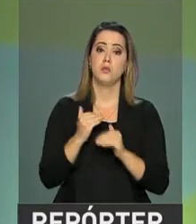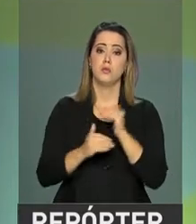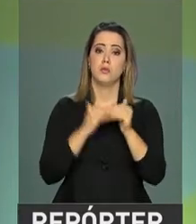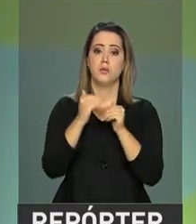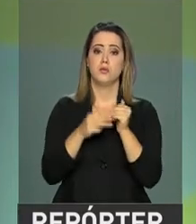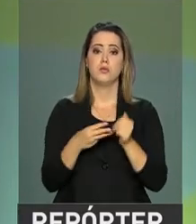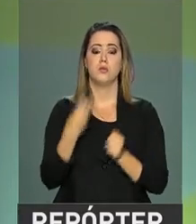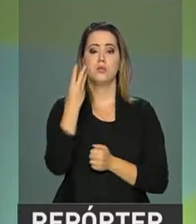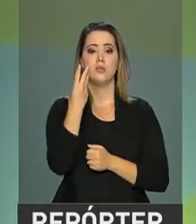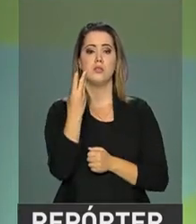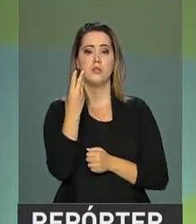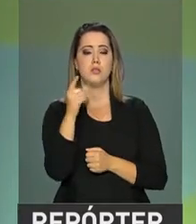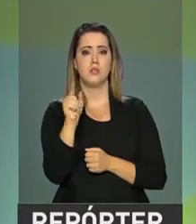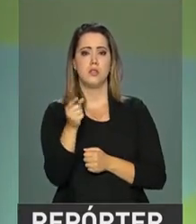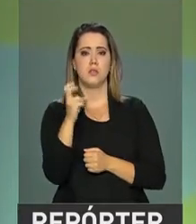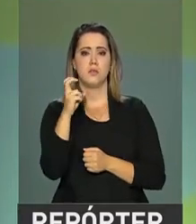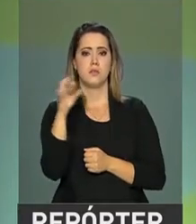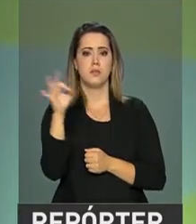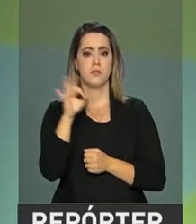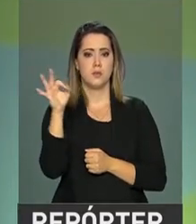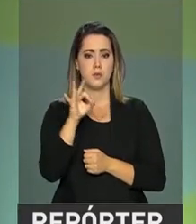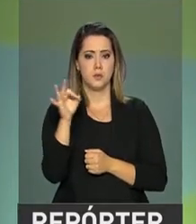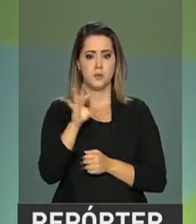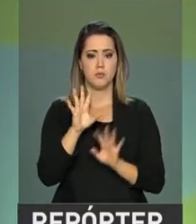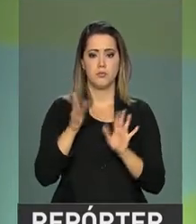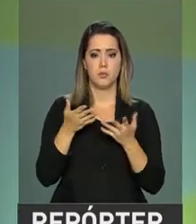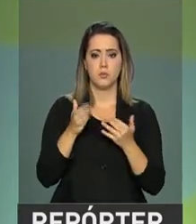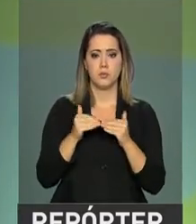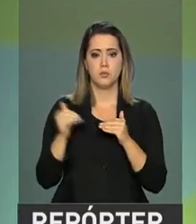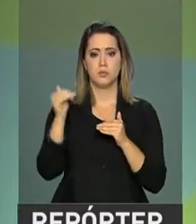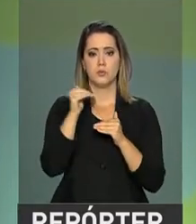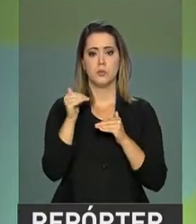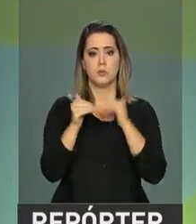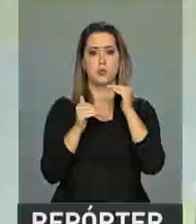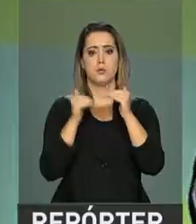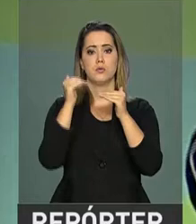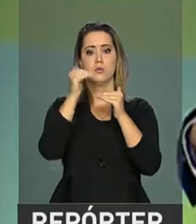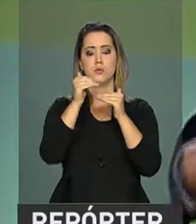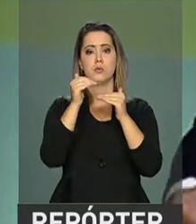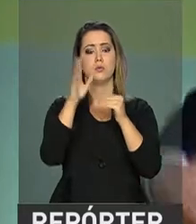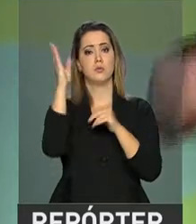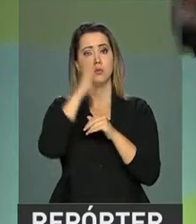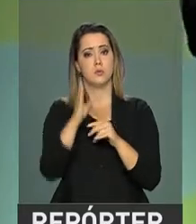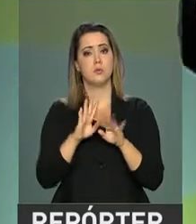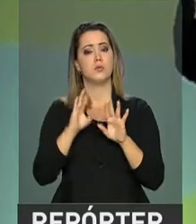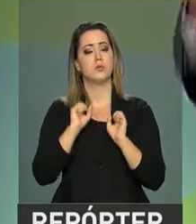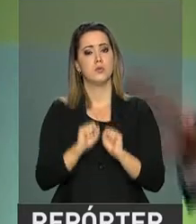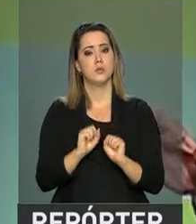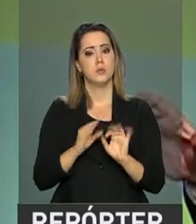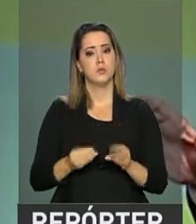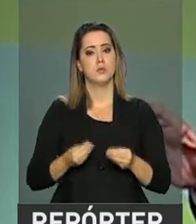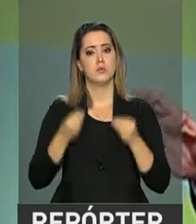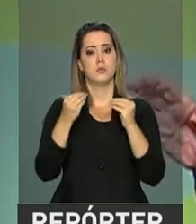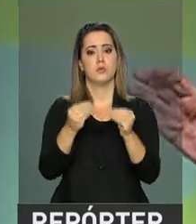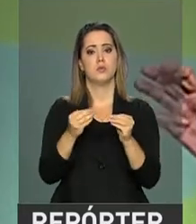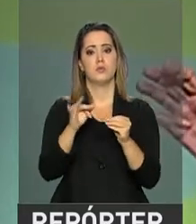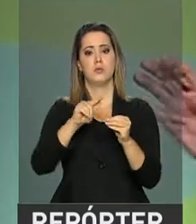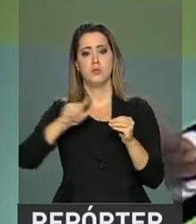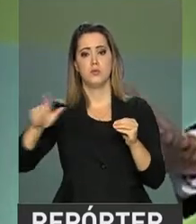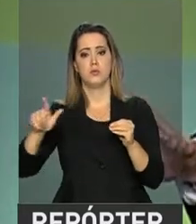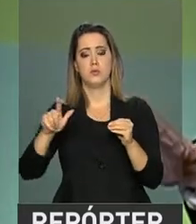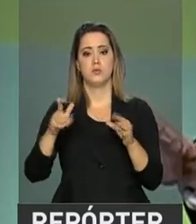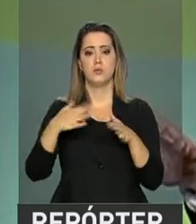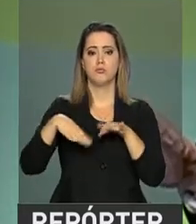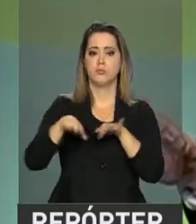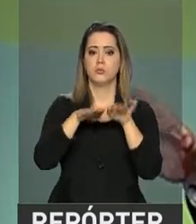para três e meio a quatro em média a taxa de crescimento do brasil isso dá condições à questão fiscal o